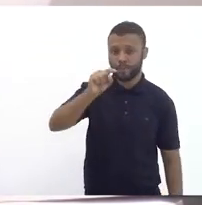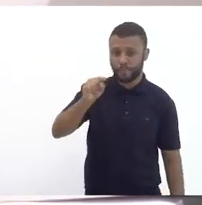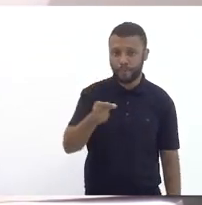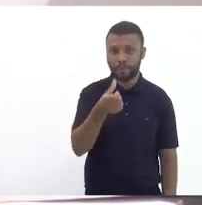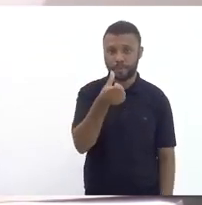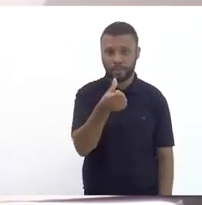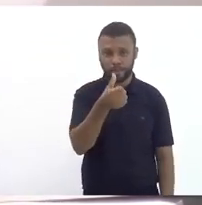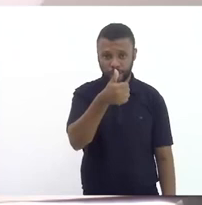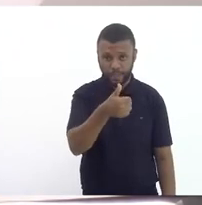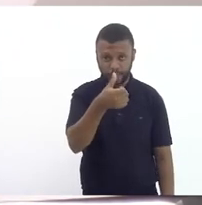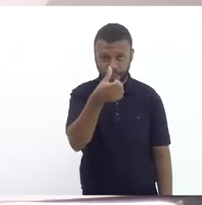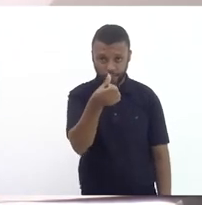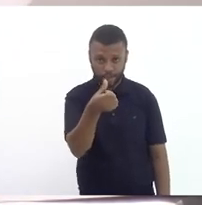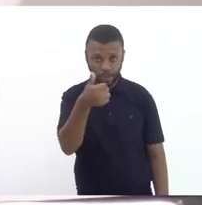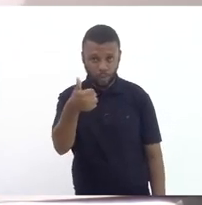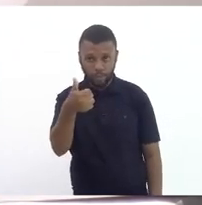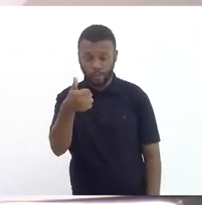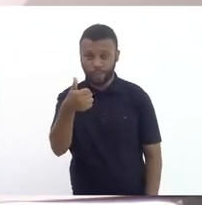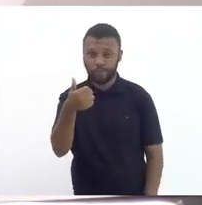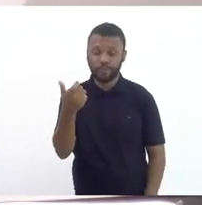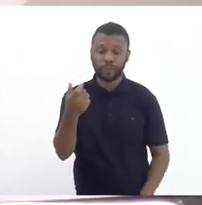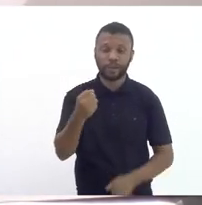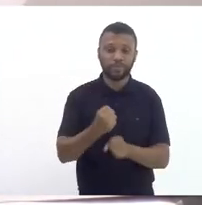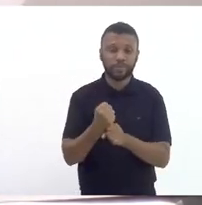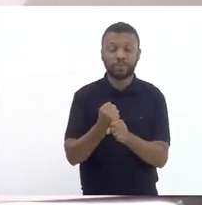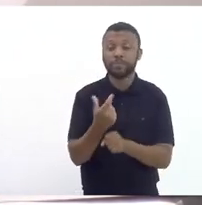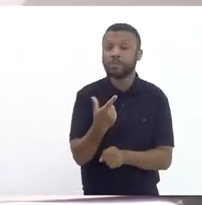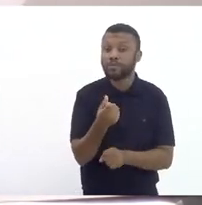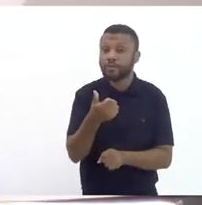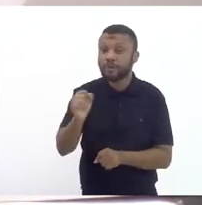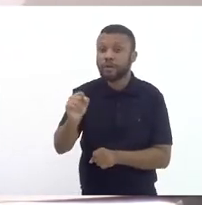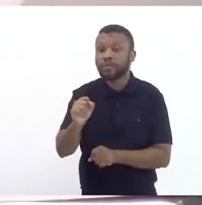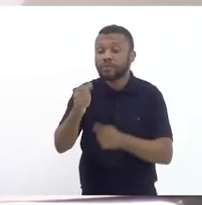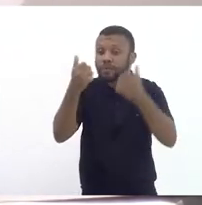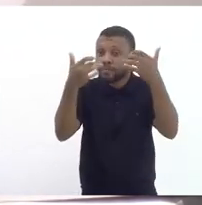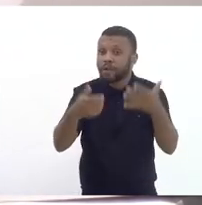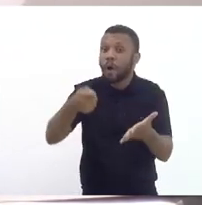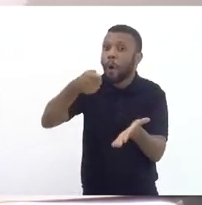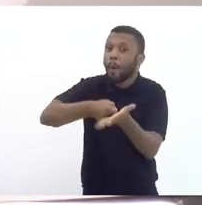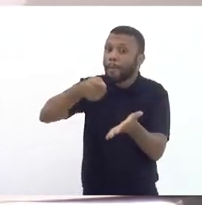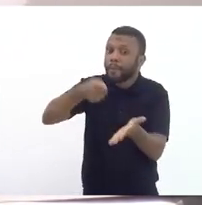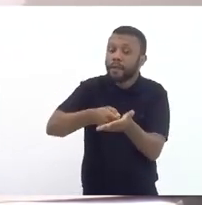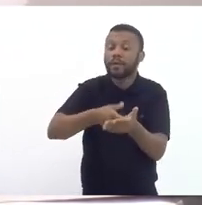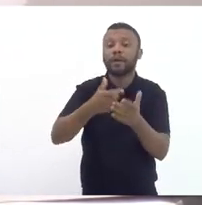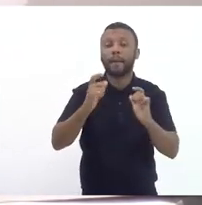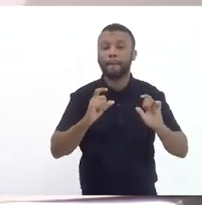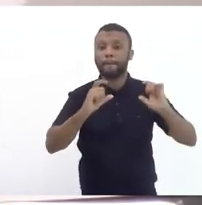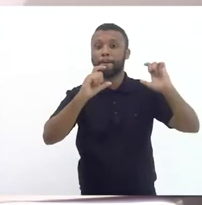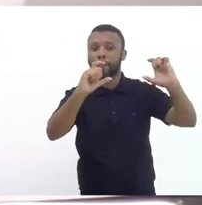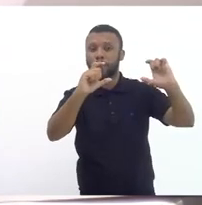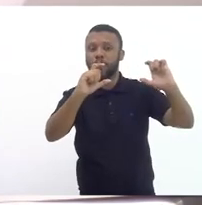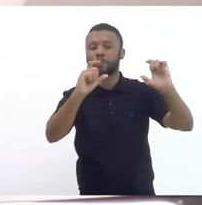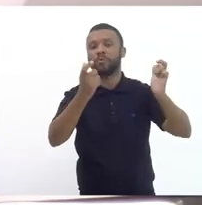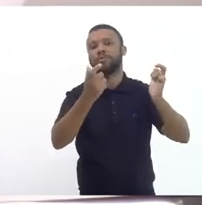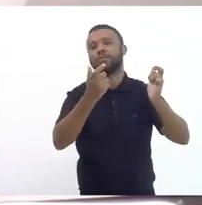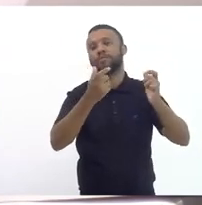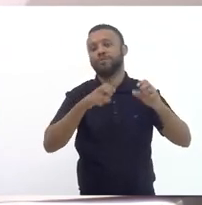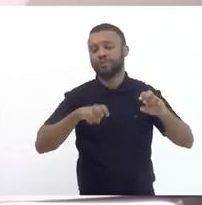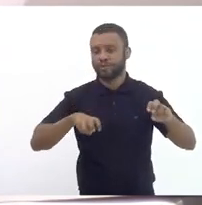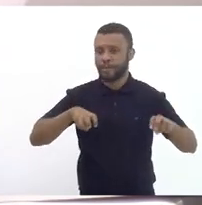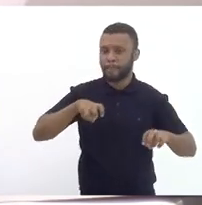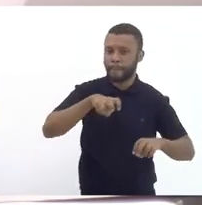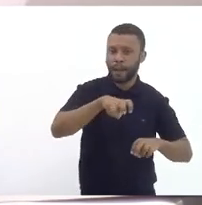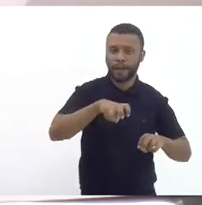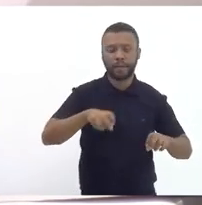8.171, de 30 de novembro de 2018, determina a colocação de plataforma auxiliar de embarque para cadeirantes